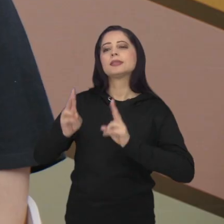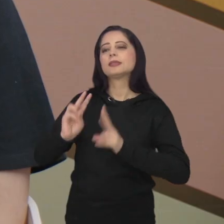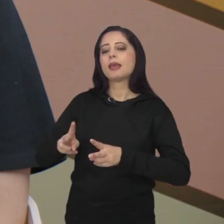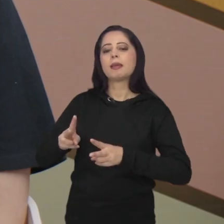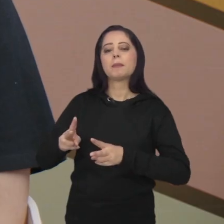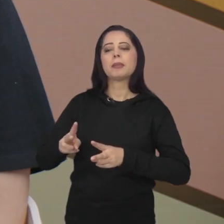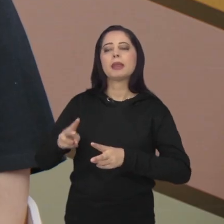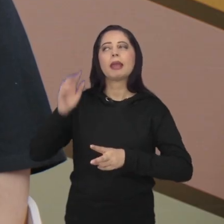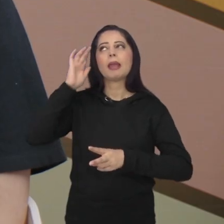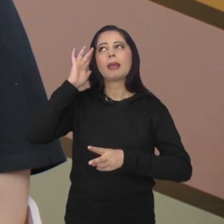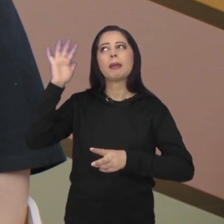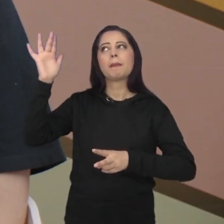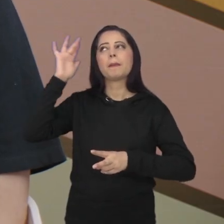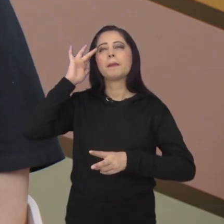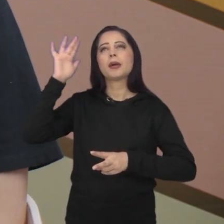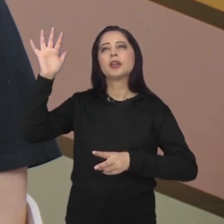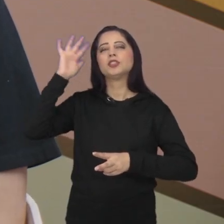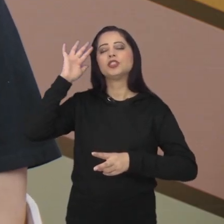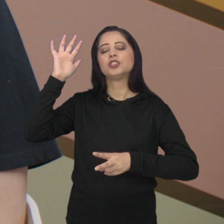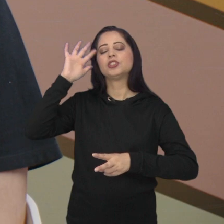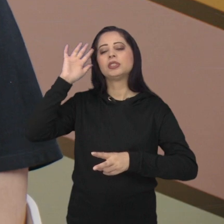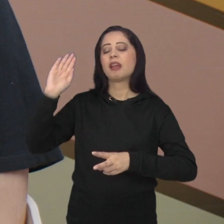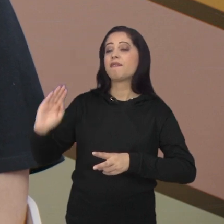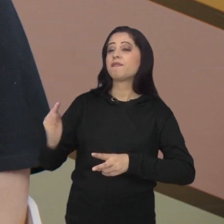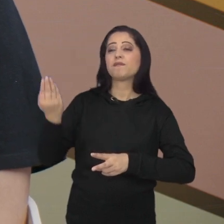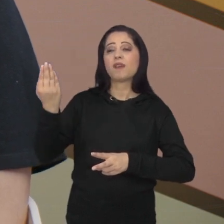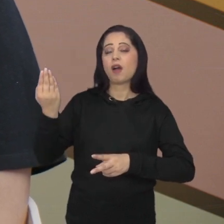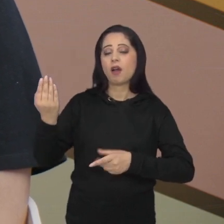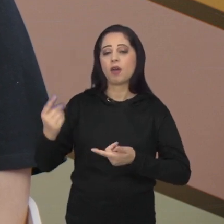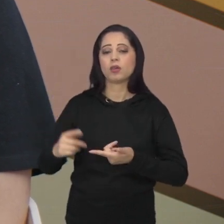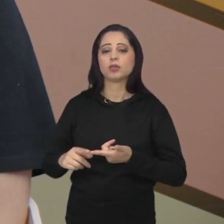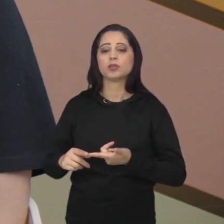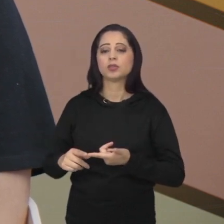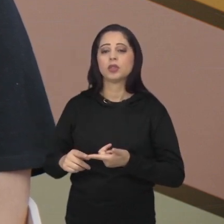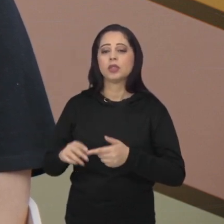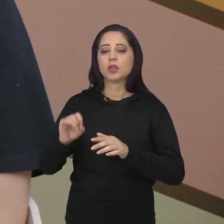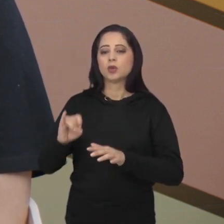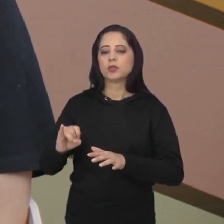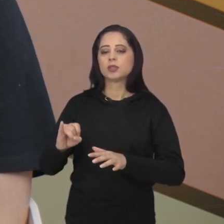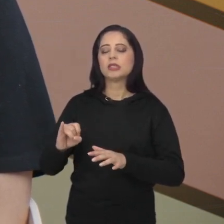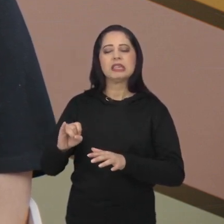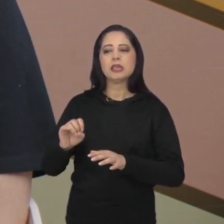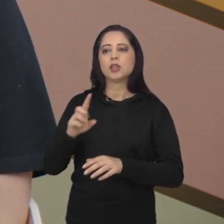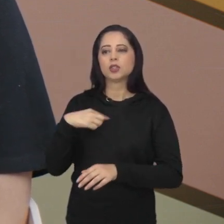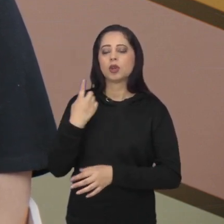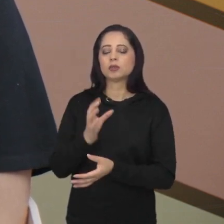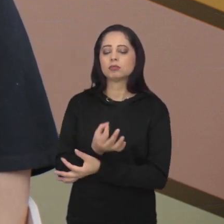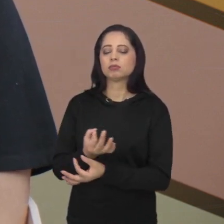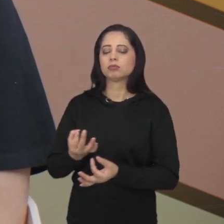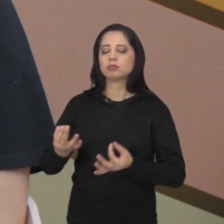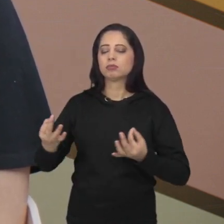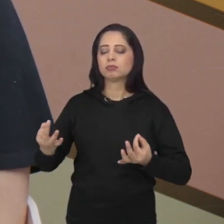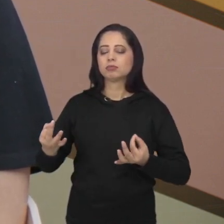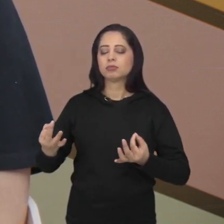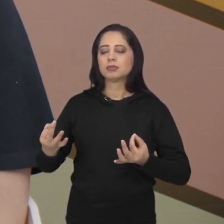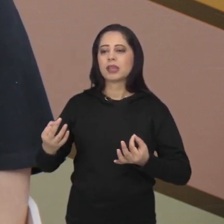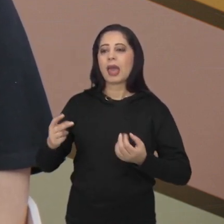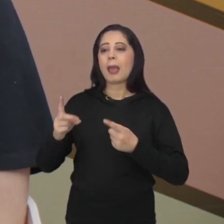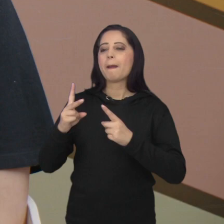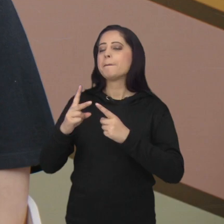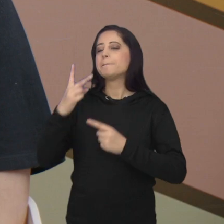experiências, dos nossos preconceitos, inclusive. Então, quando a gente medita, a gente está desligando esses